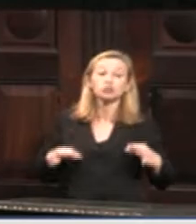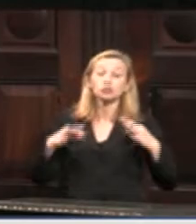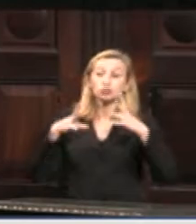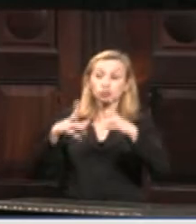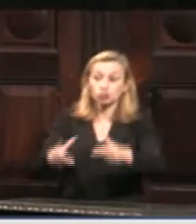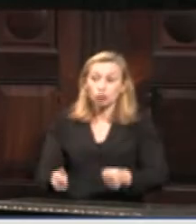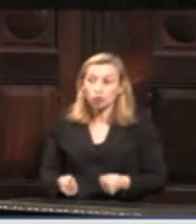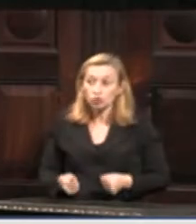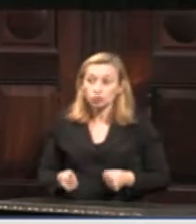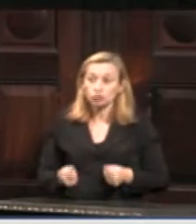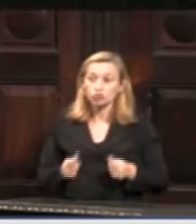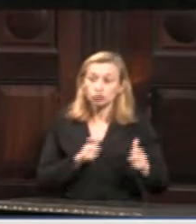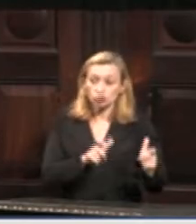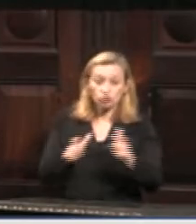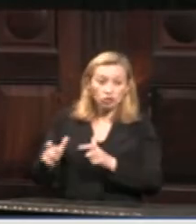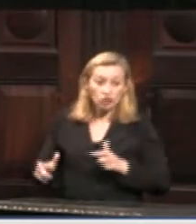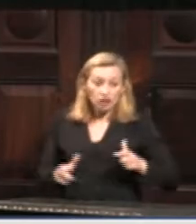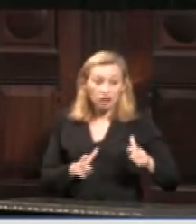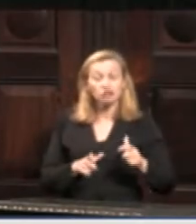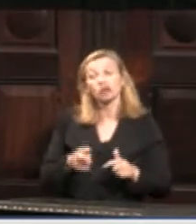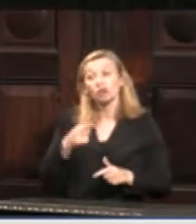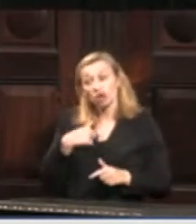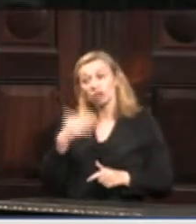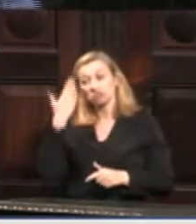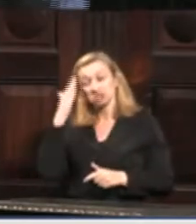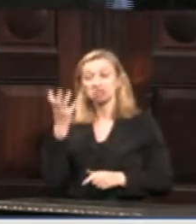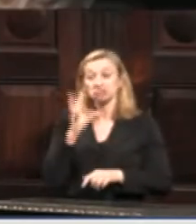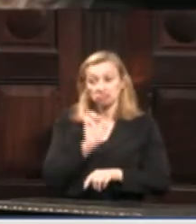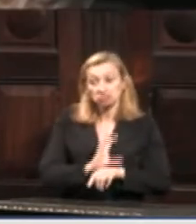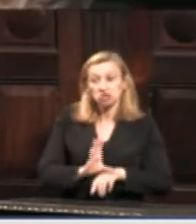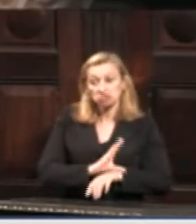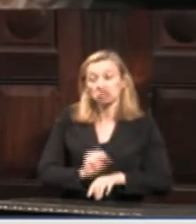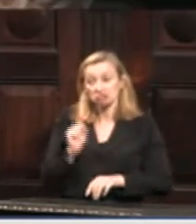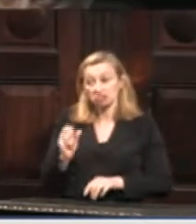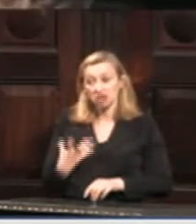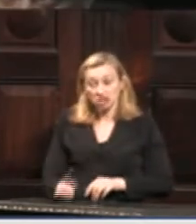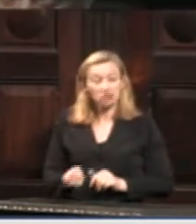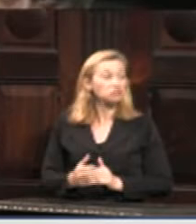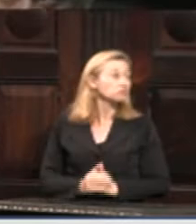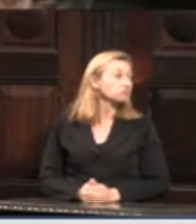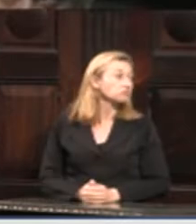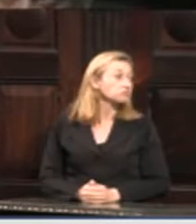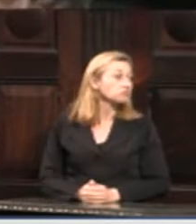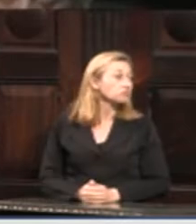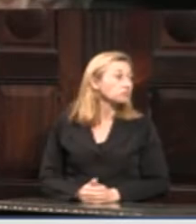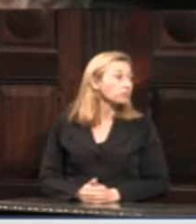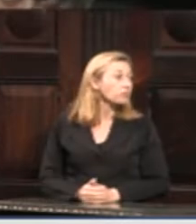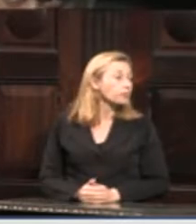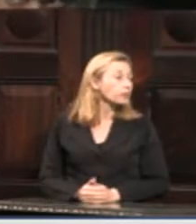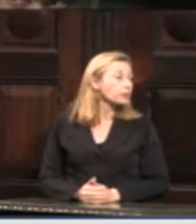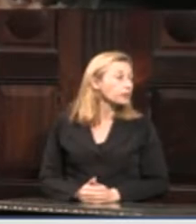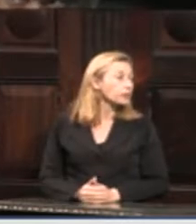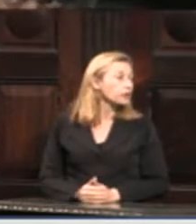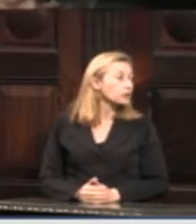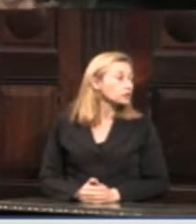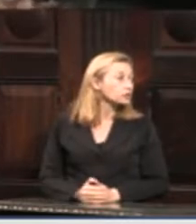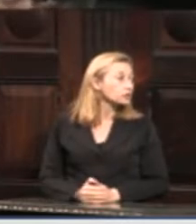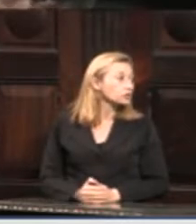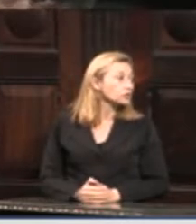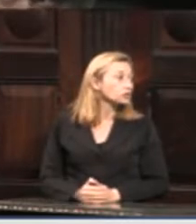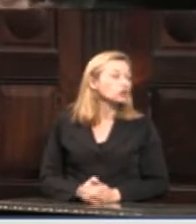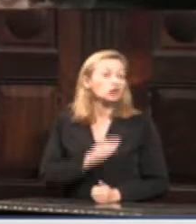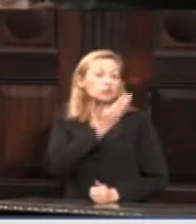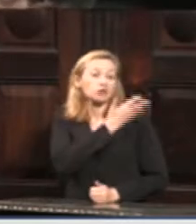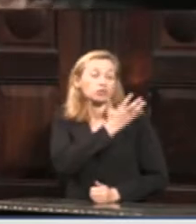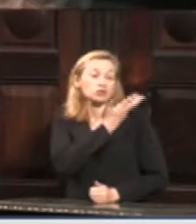eu que é constitucional. Pela Comissão de Combate à Discriminação e Preconceitos